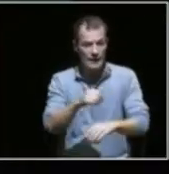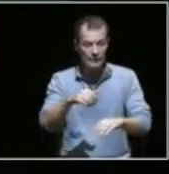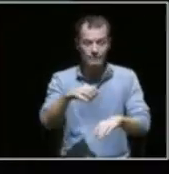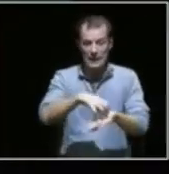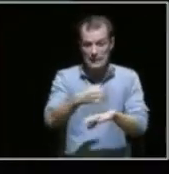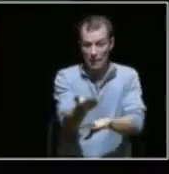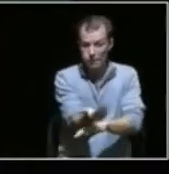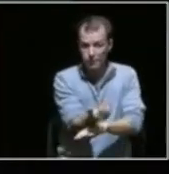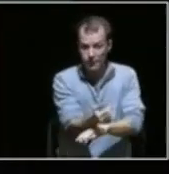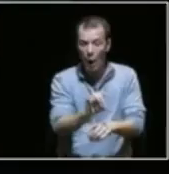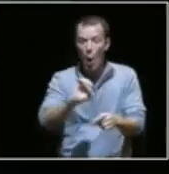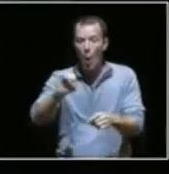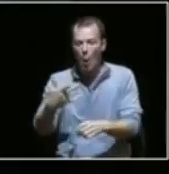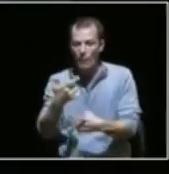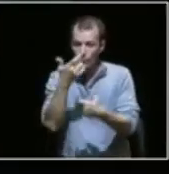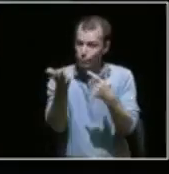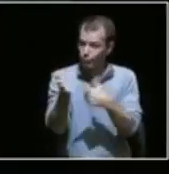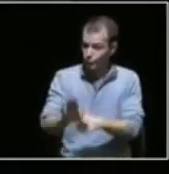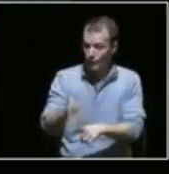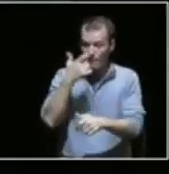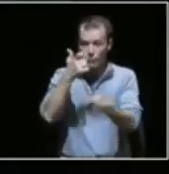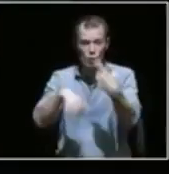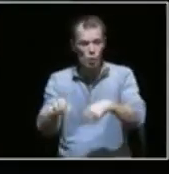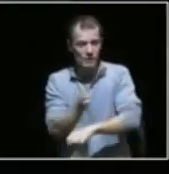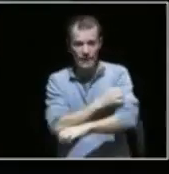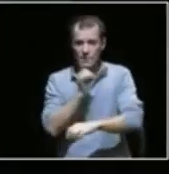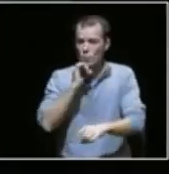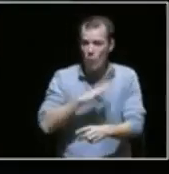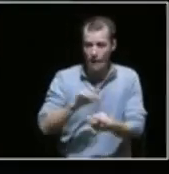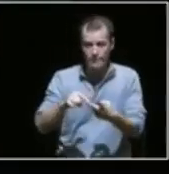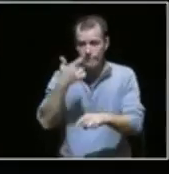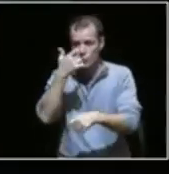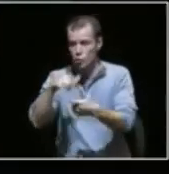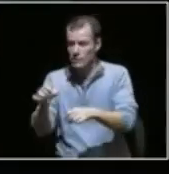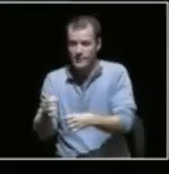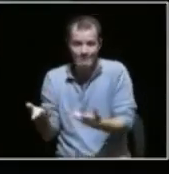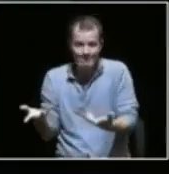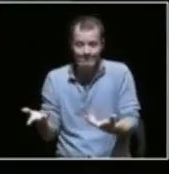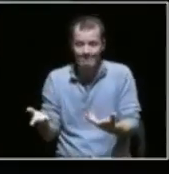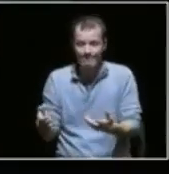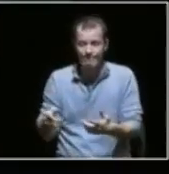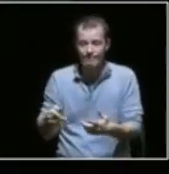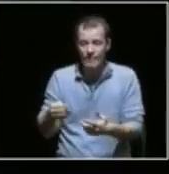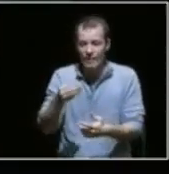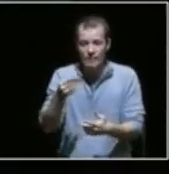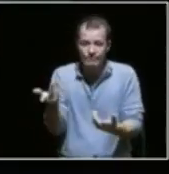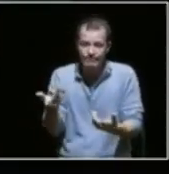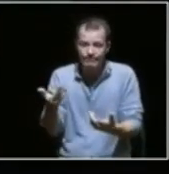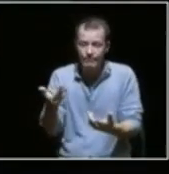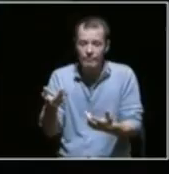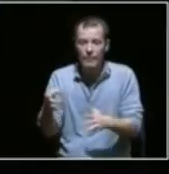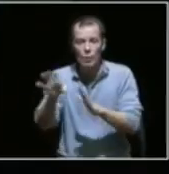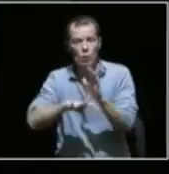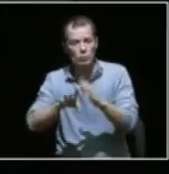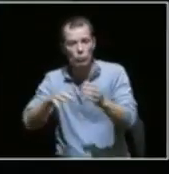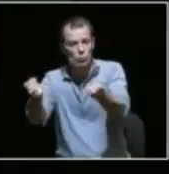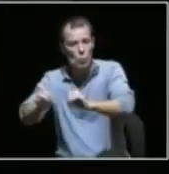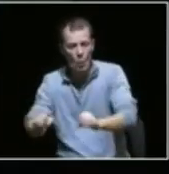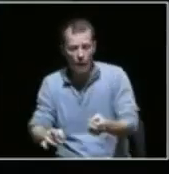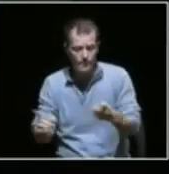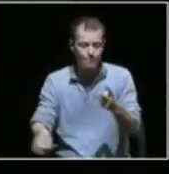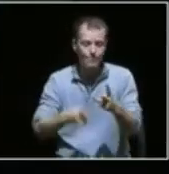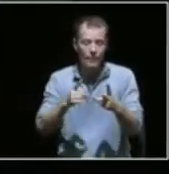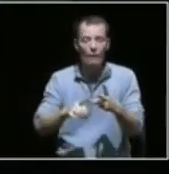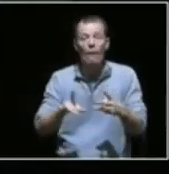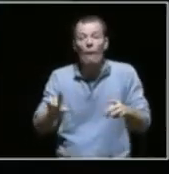se incluem os casos de sem alojamento, de pessoas sem abrigo, os de alojamento sem condições de habitabilidade, bem